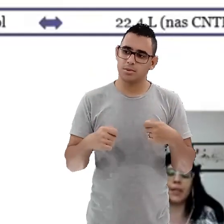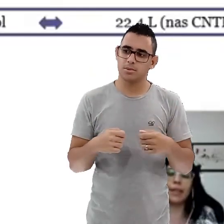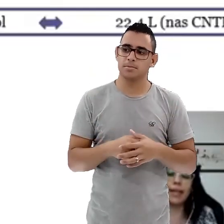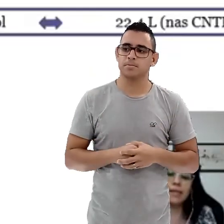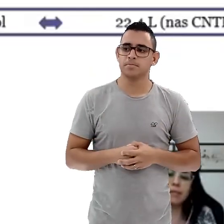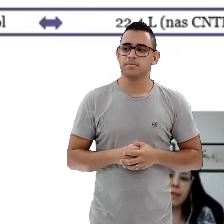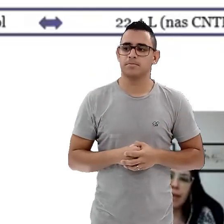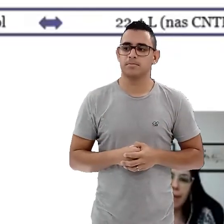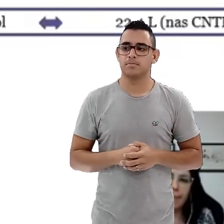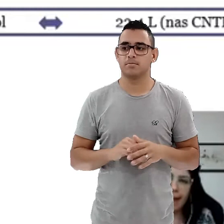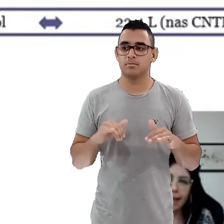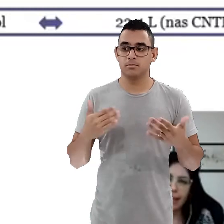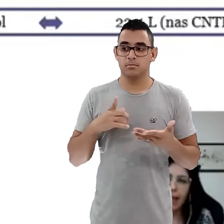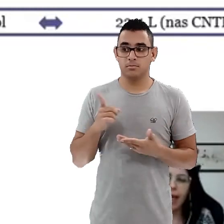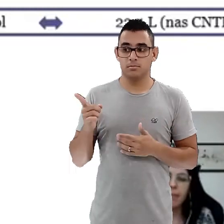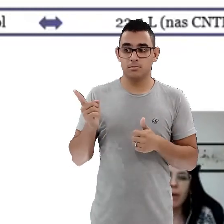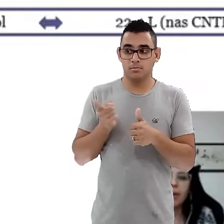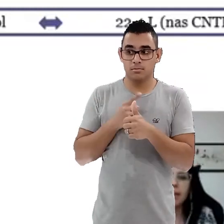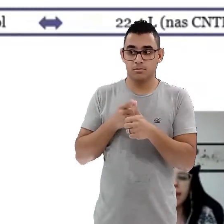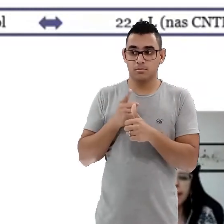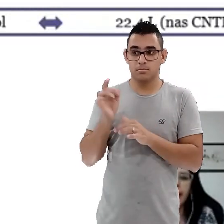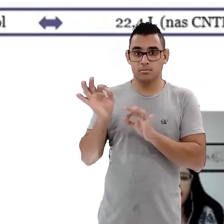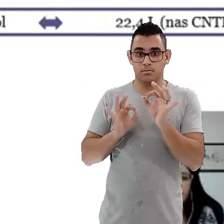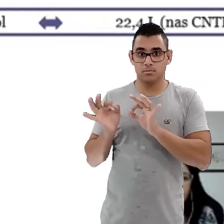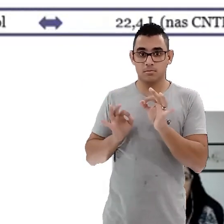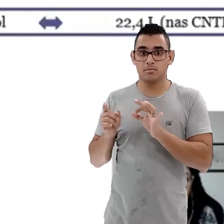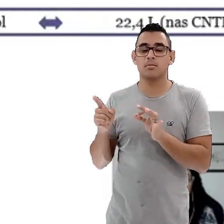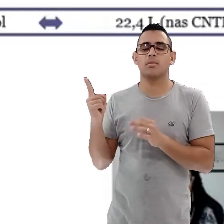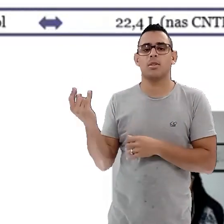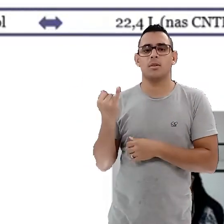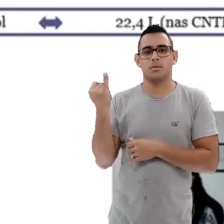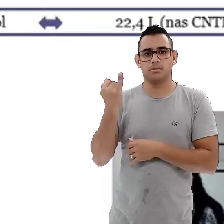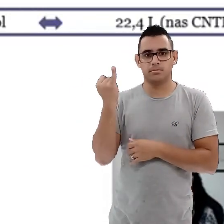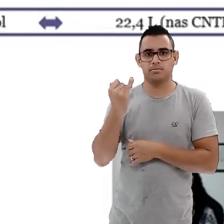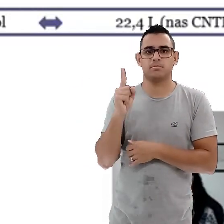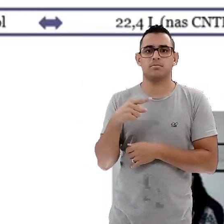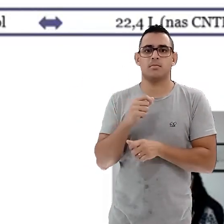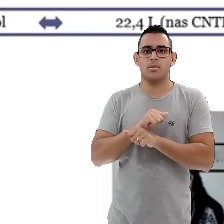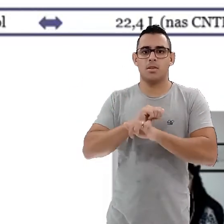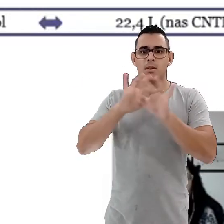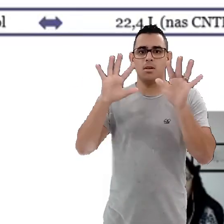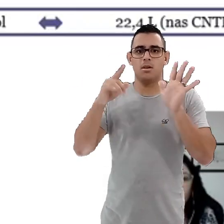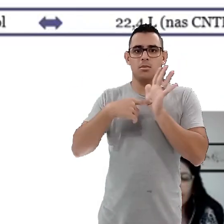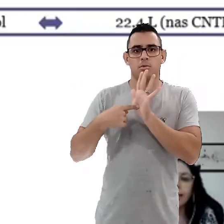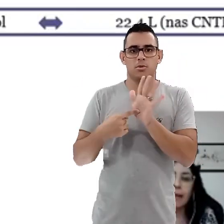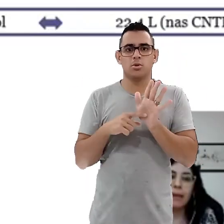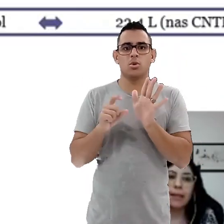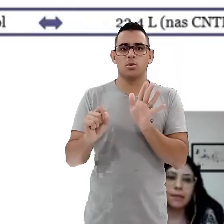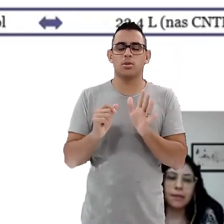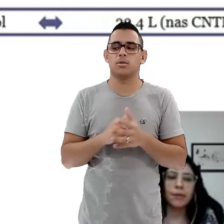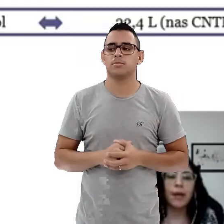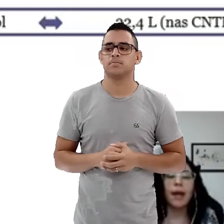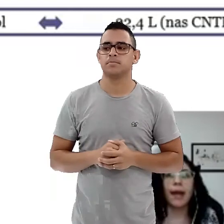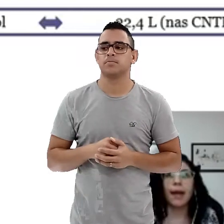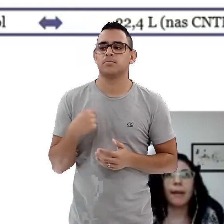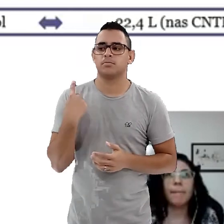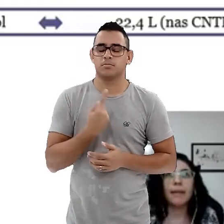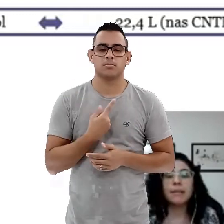Bom, gente, nessa primeira parte é importante a gente deixar claro que a gente está